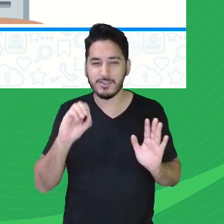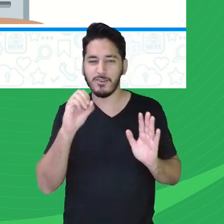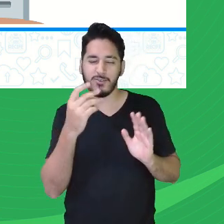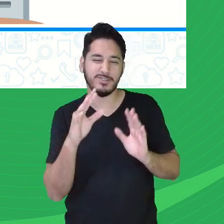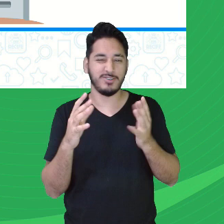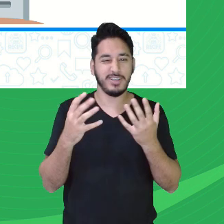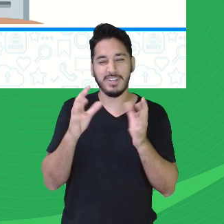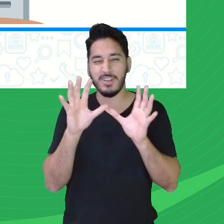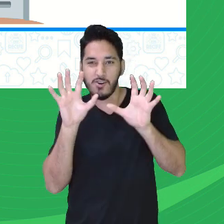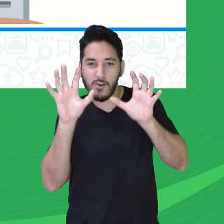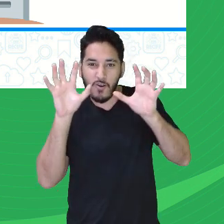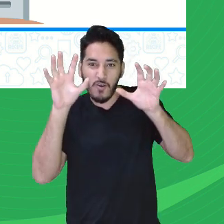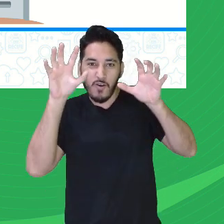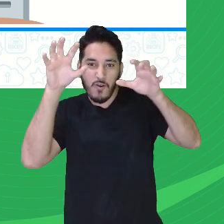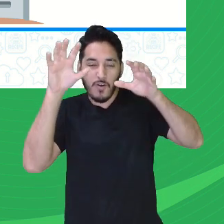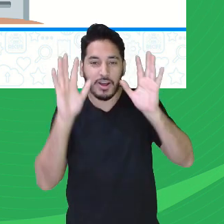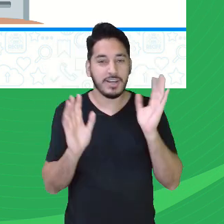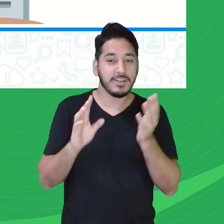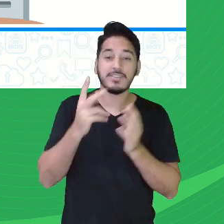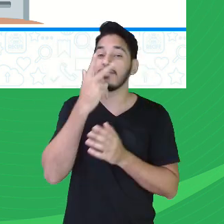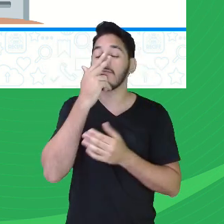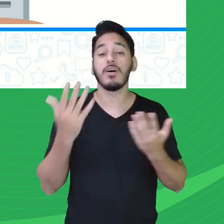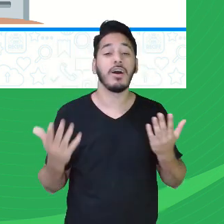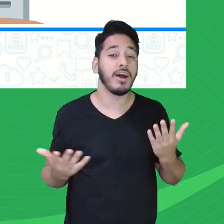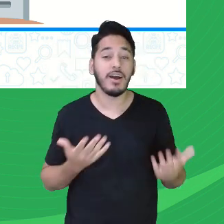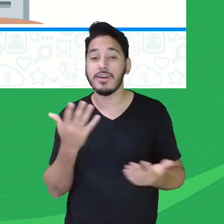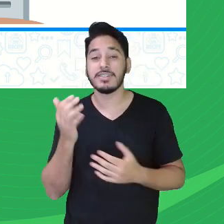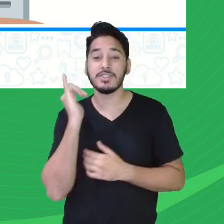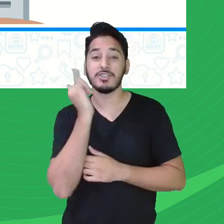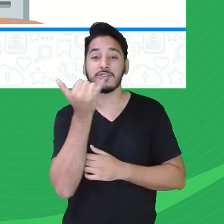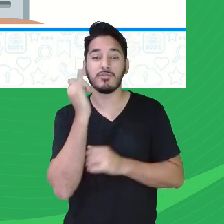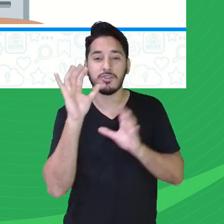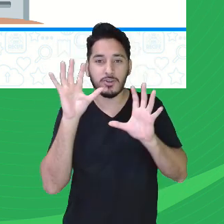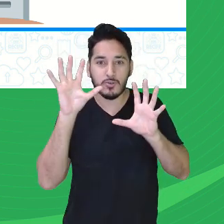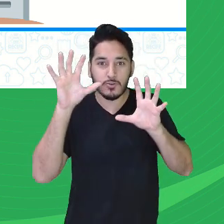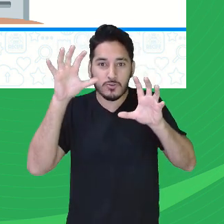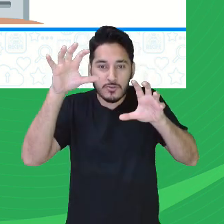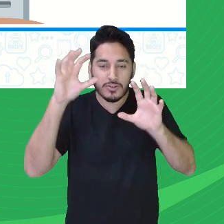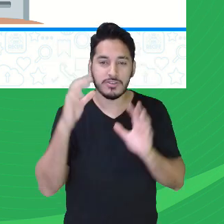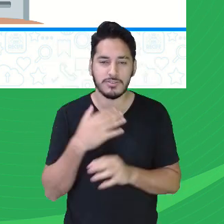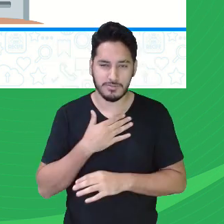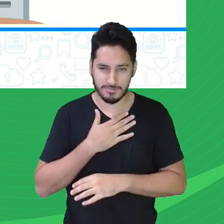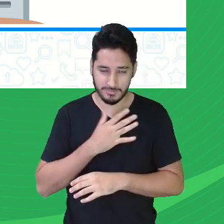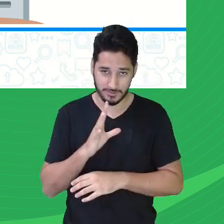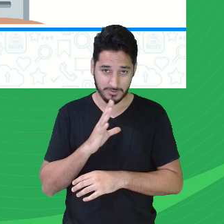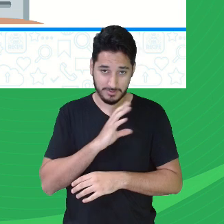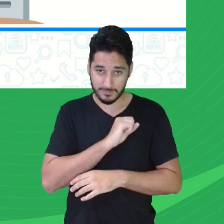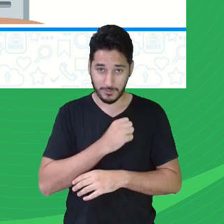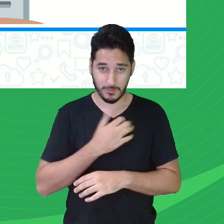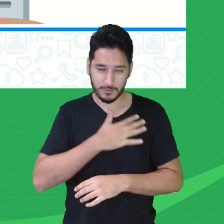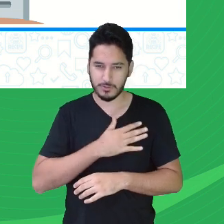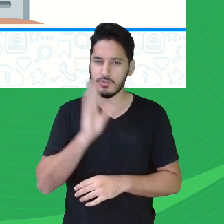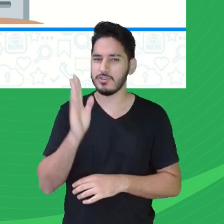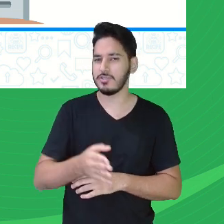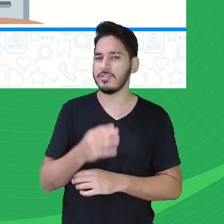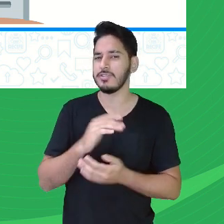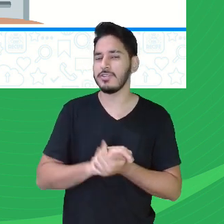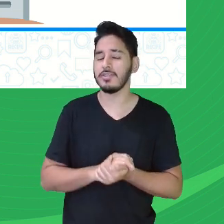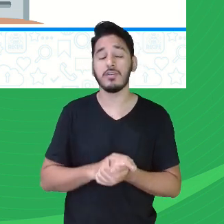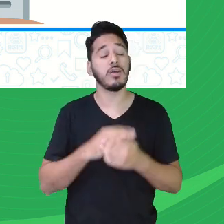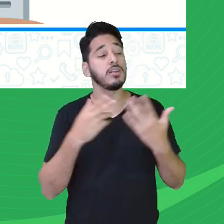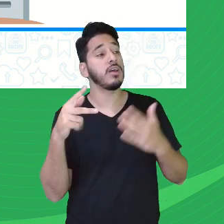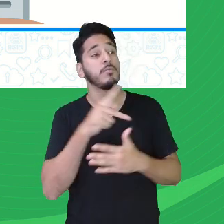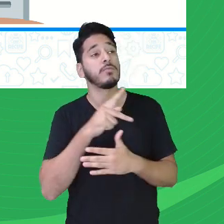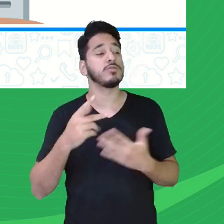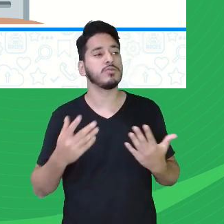aquele suspensezinho? O que é que vocês acharam desse conto de assombração? Gostaram? Já tinham ouvido? Professora Kedma,